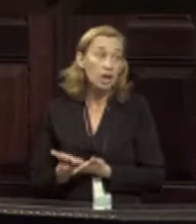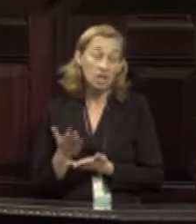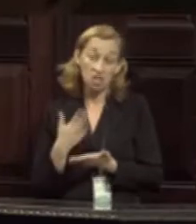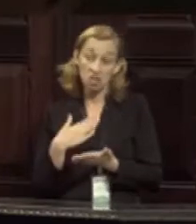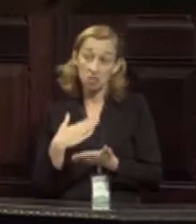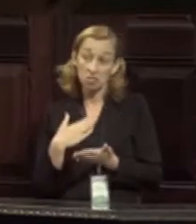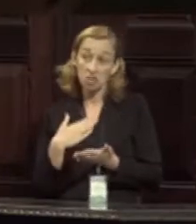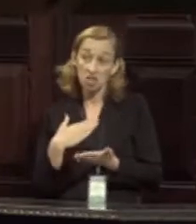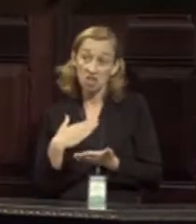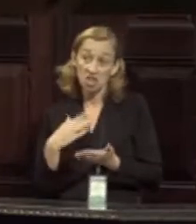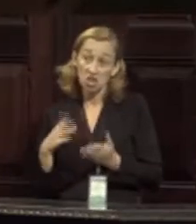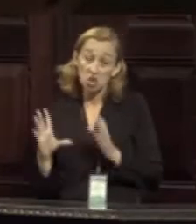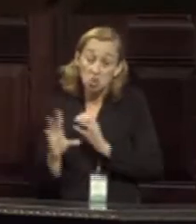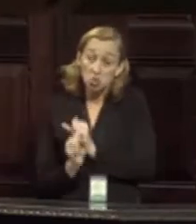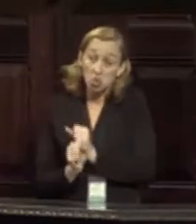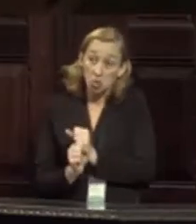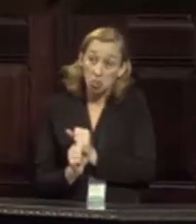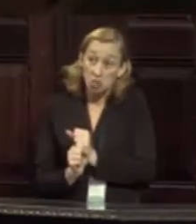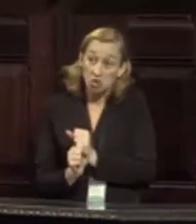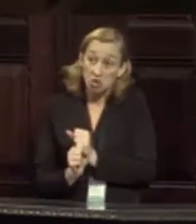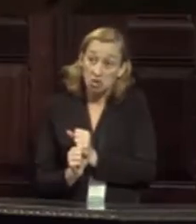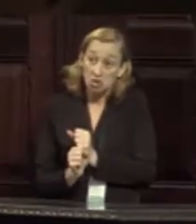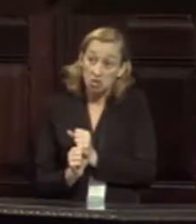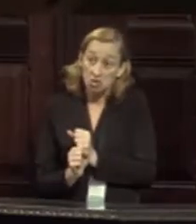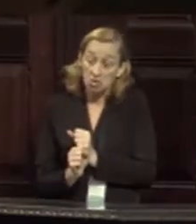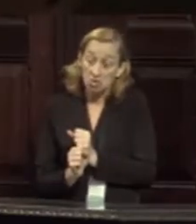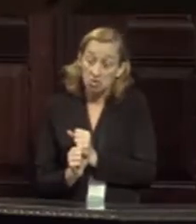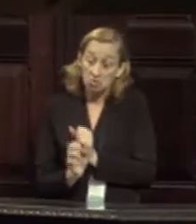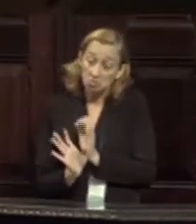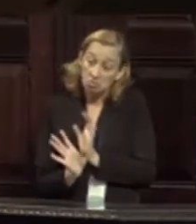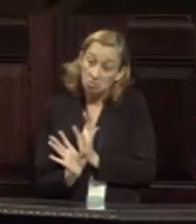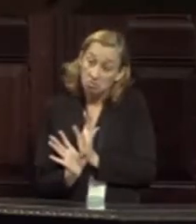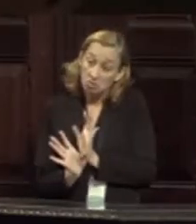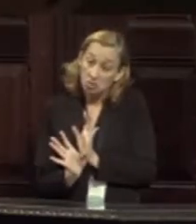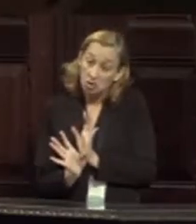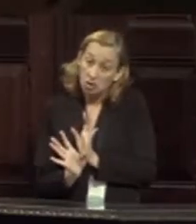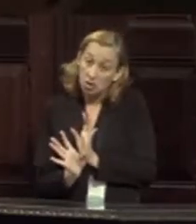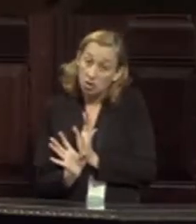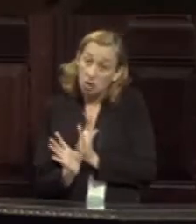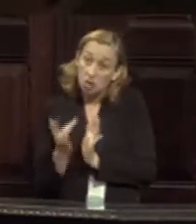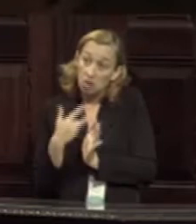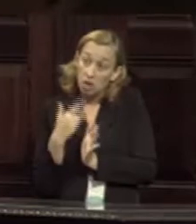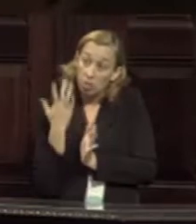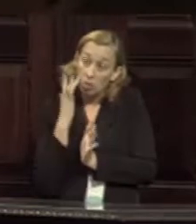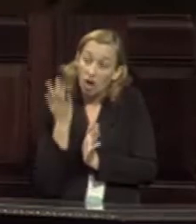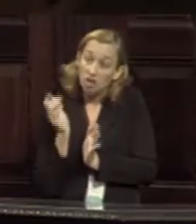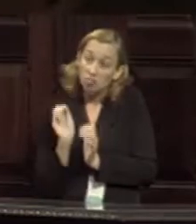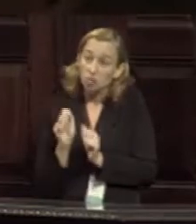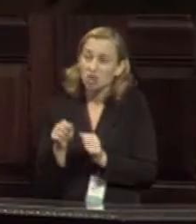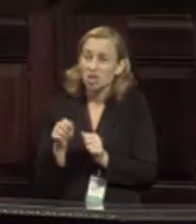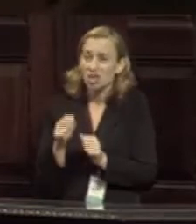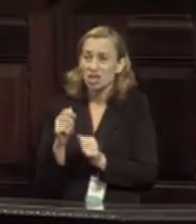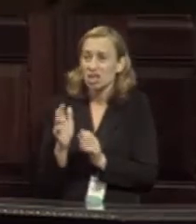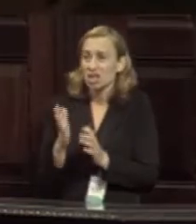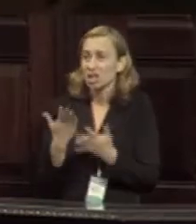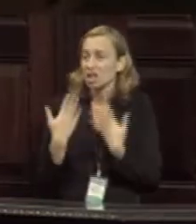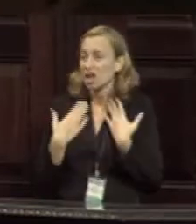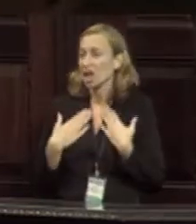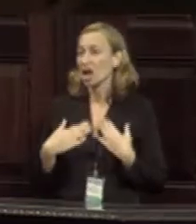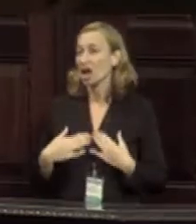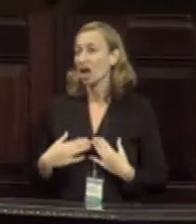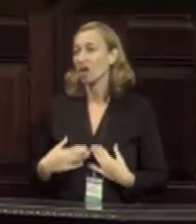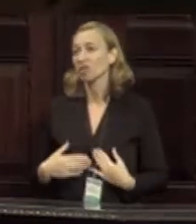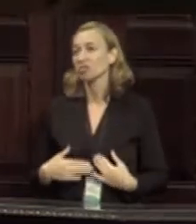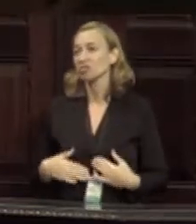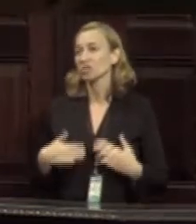contas grosseiras, com os dados grosseiros do IBP, eu acho que a gente poderia tranquilamente subir pelo